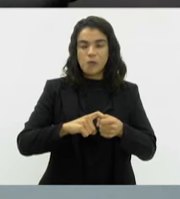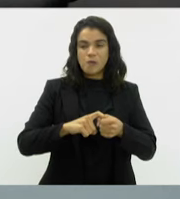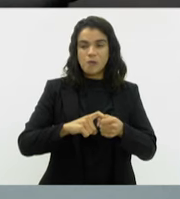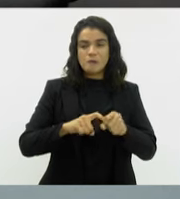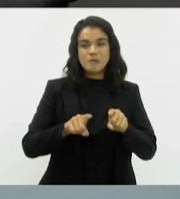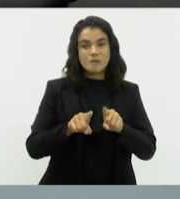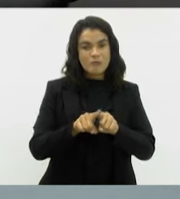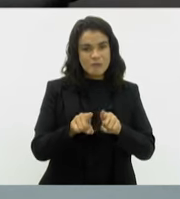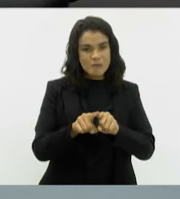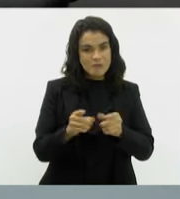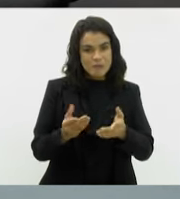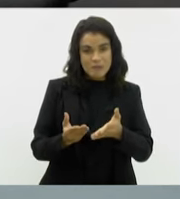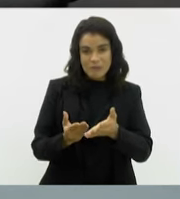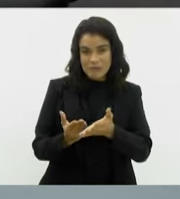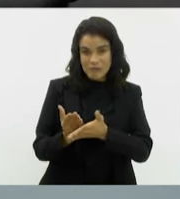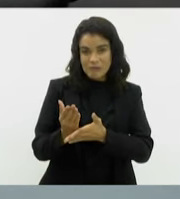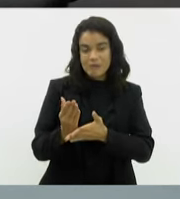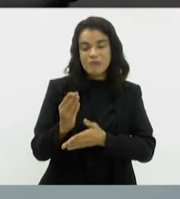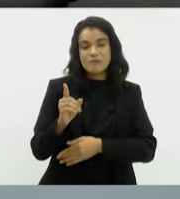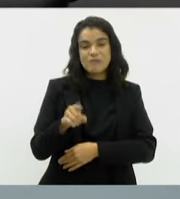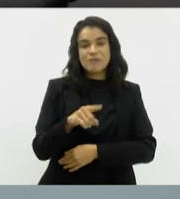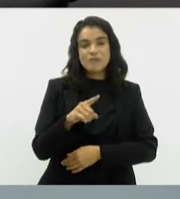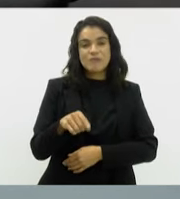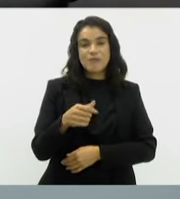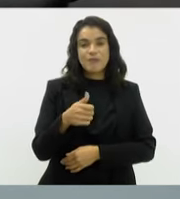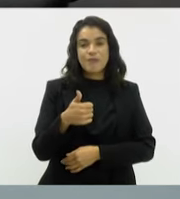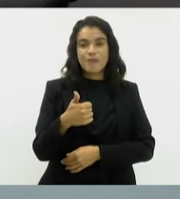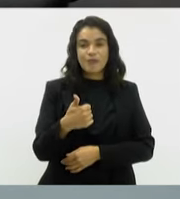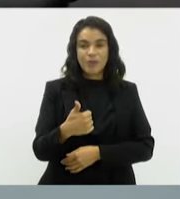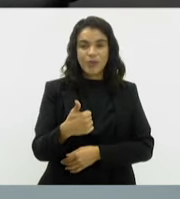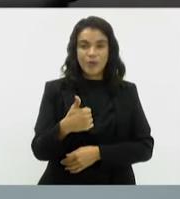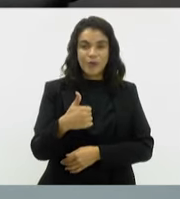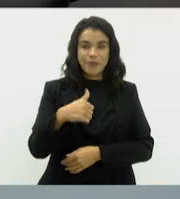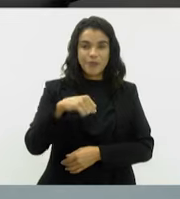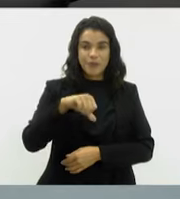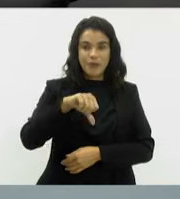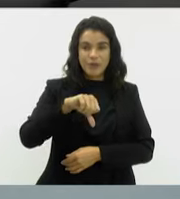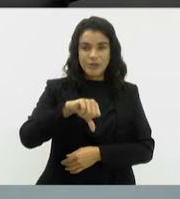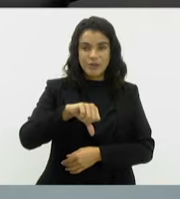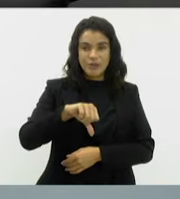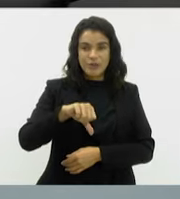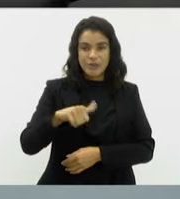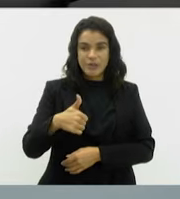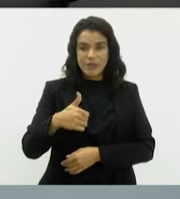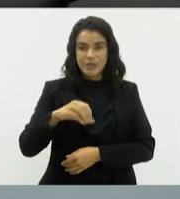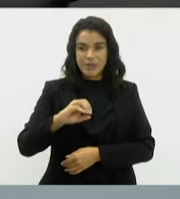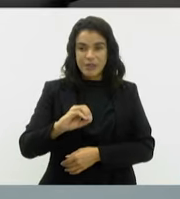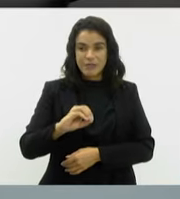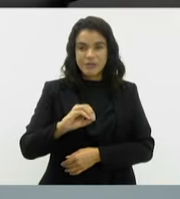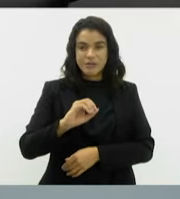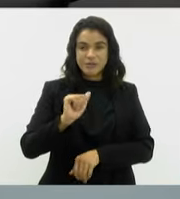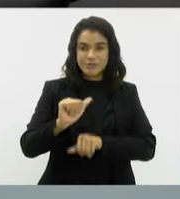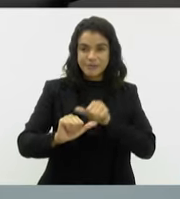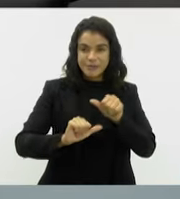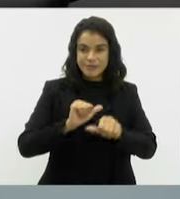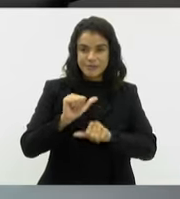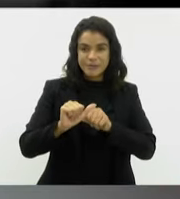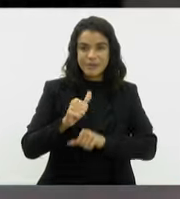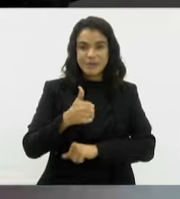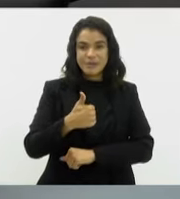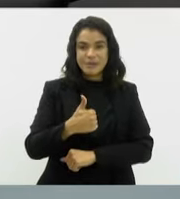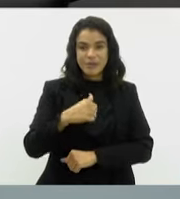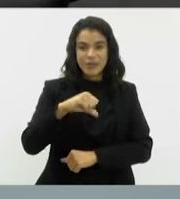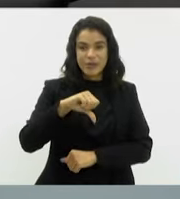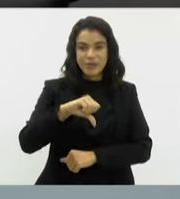foi revogado pelo 126 de 2010, que também alterou esse de 126